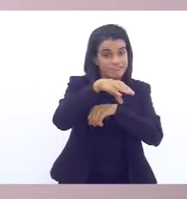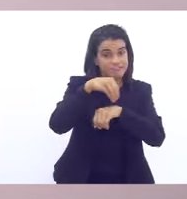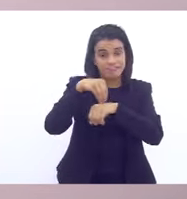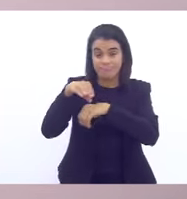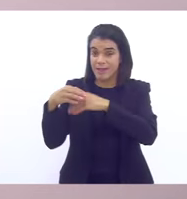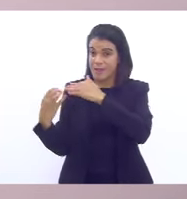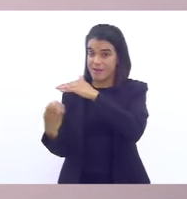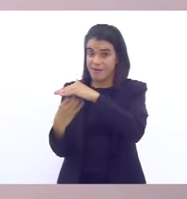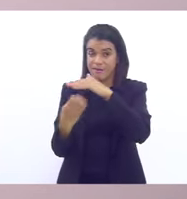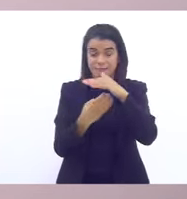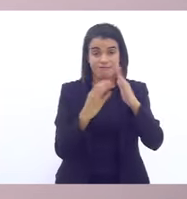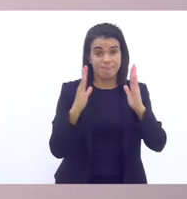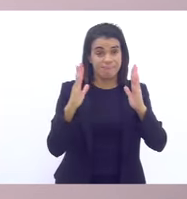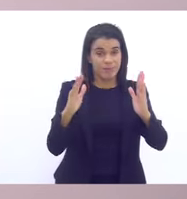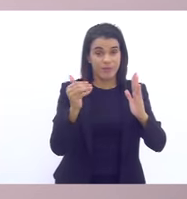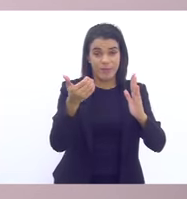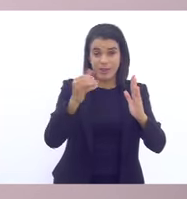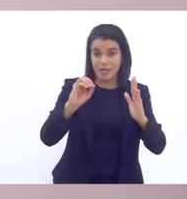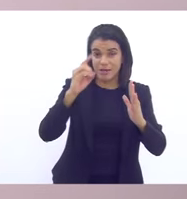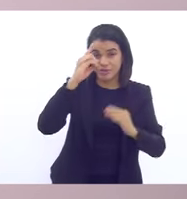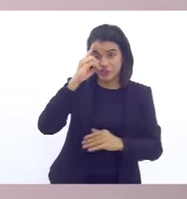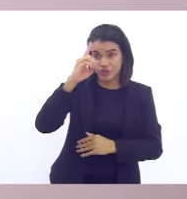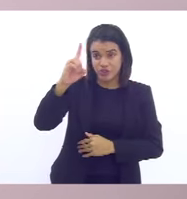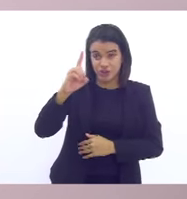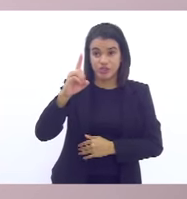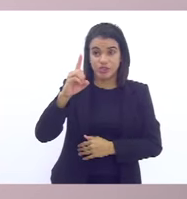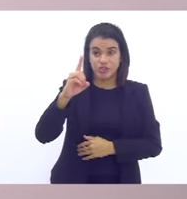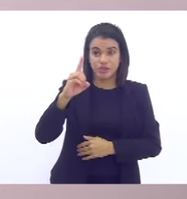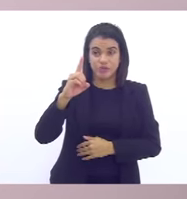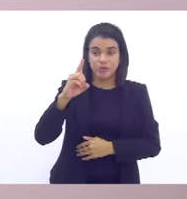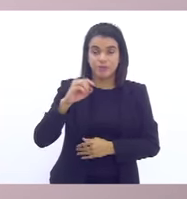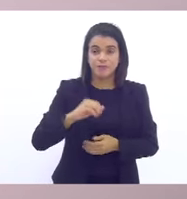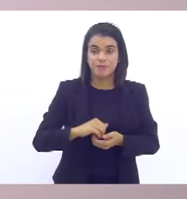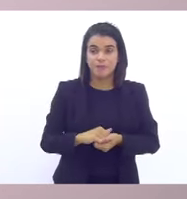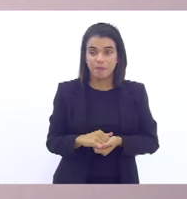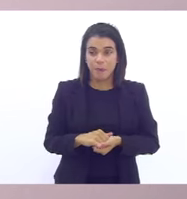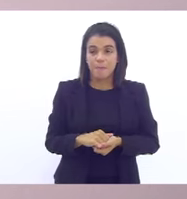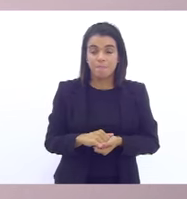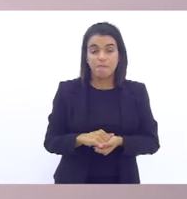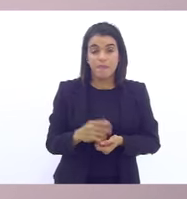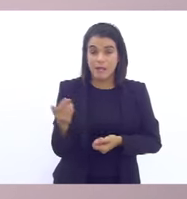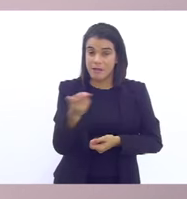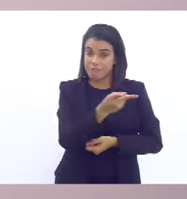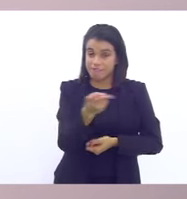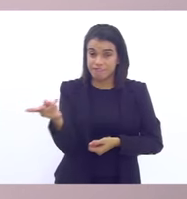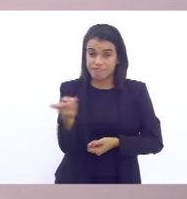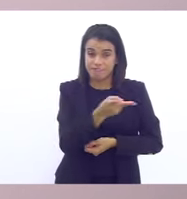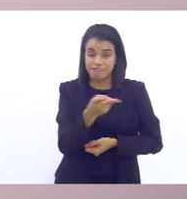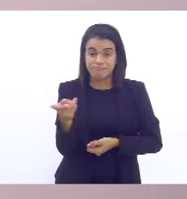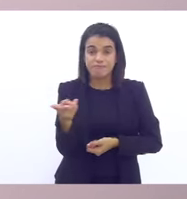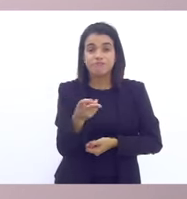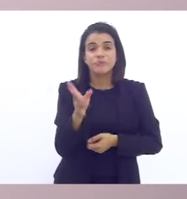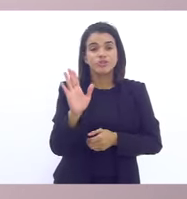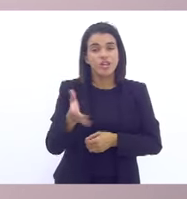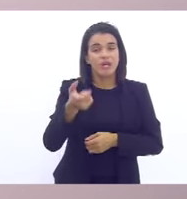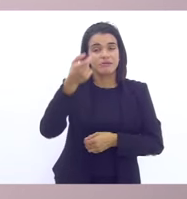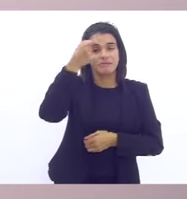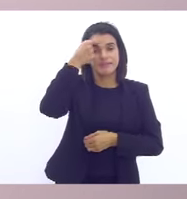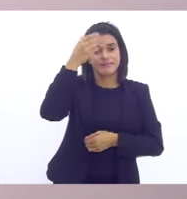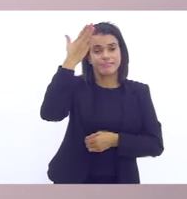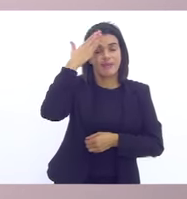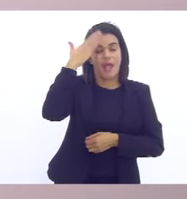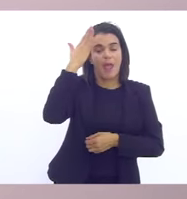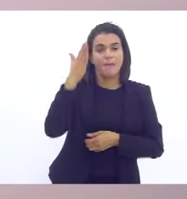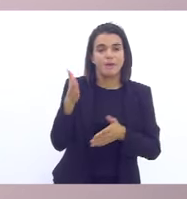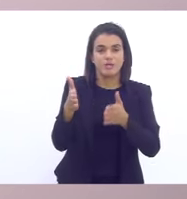junte a comissão no prazo de 10 dias, dispensada da notificação por escrito. Ambas as concessionárias já cientes da solicitação